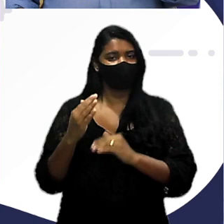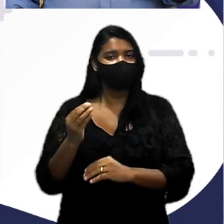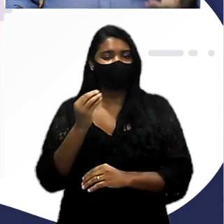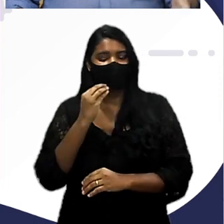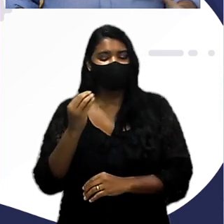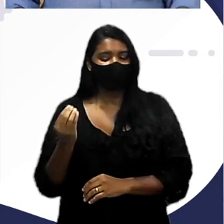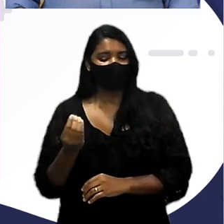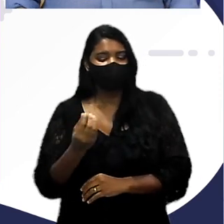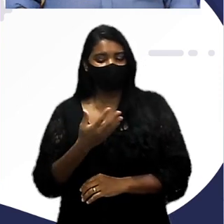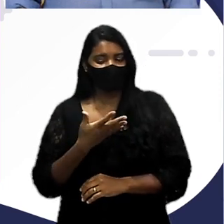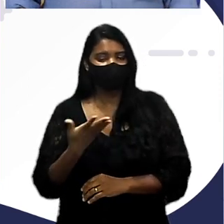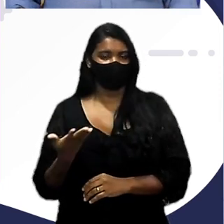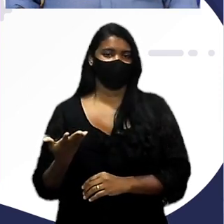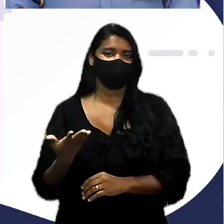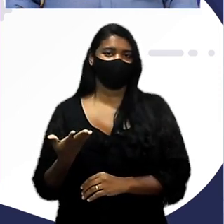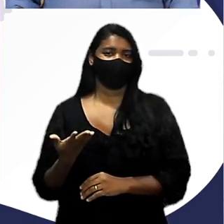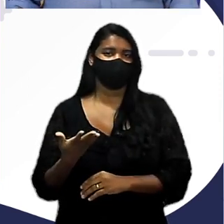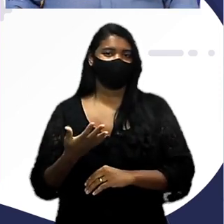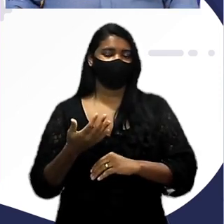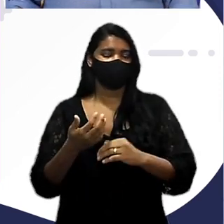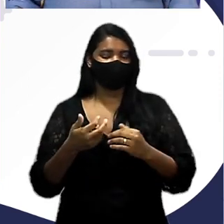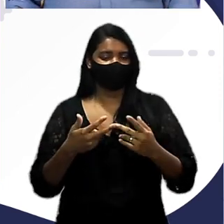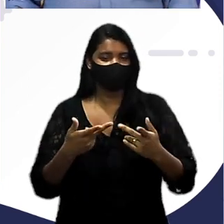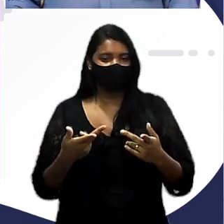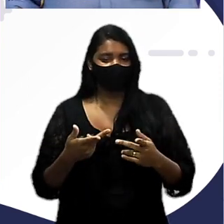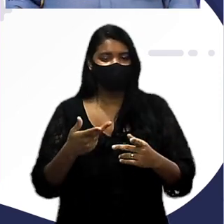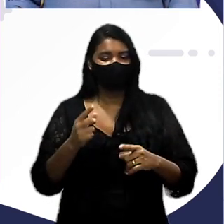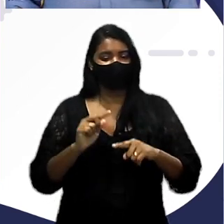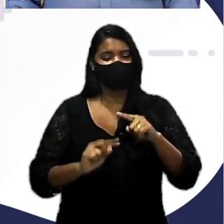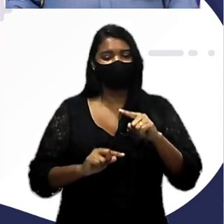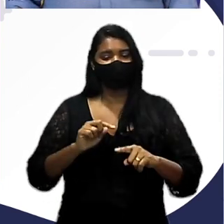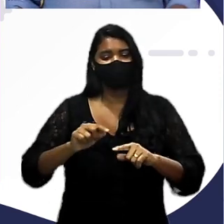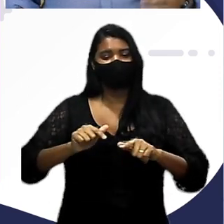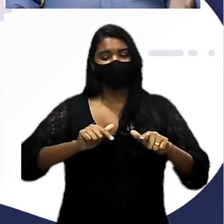e a trazer novas ferramentas e